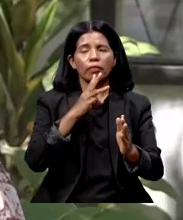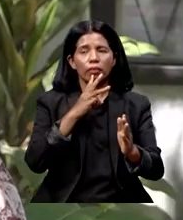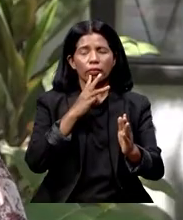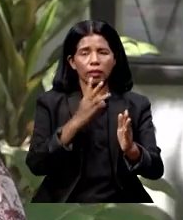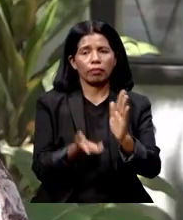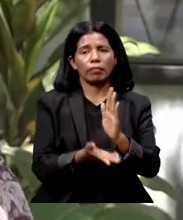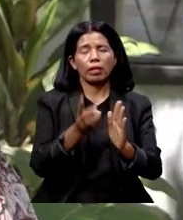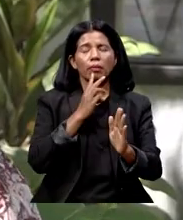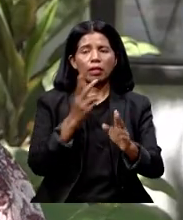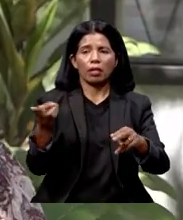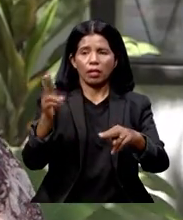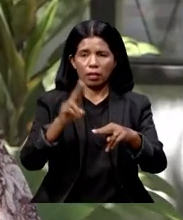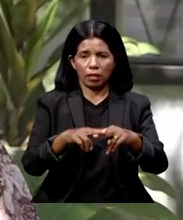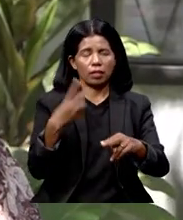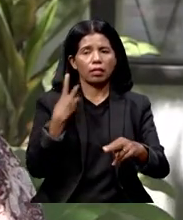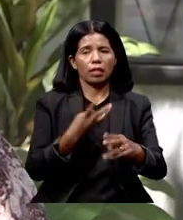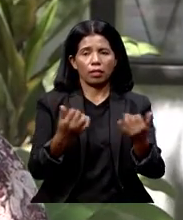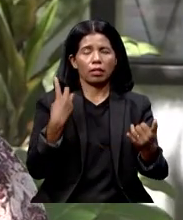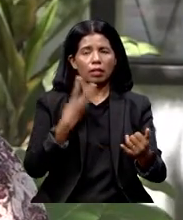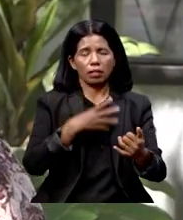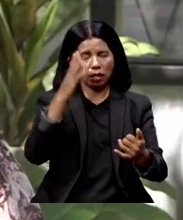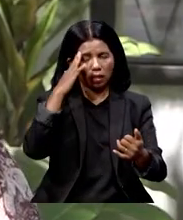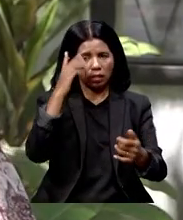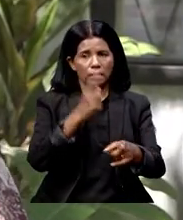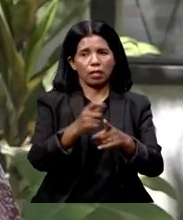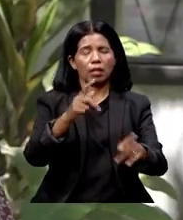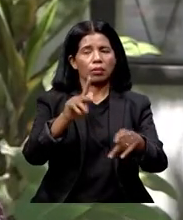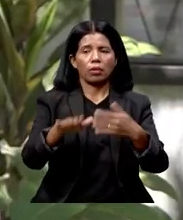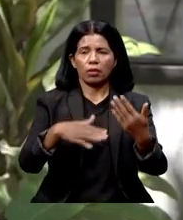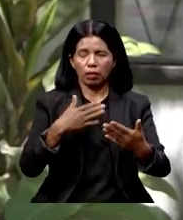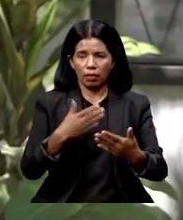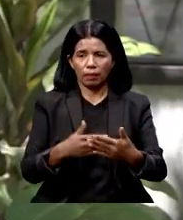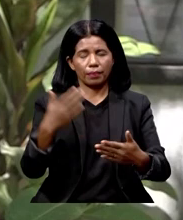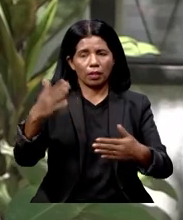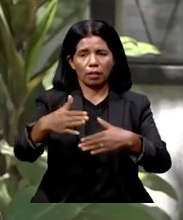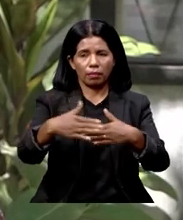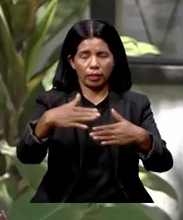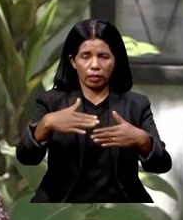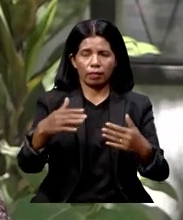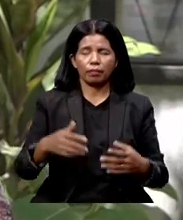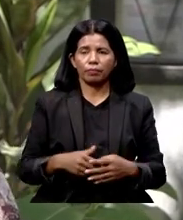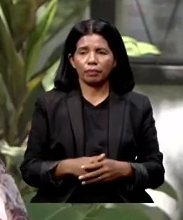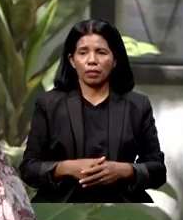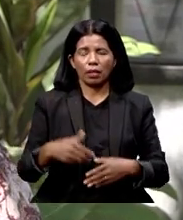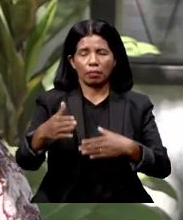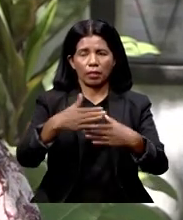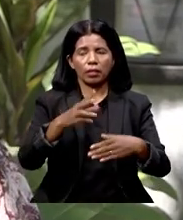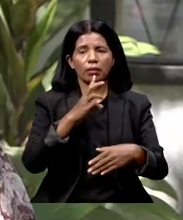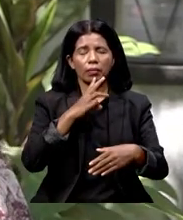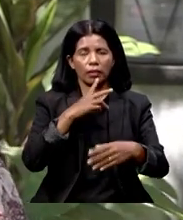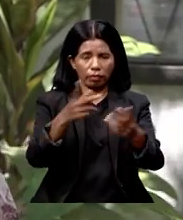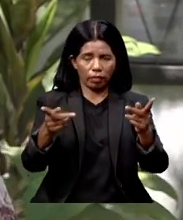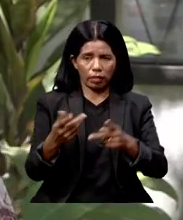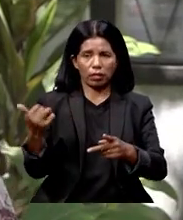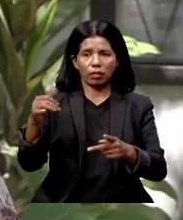aumenta. Agora, ita hatene, ya praktika balune, komunidade sira, ya besik, bematan sira,